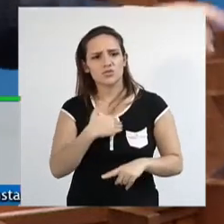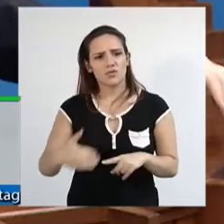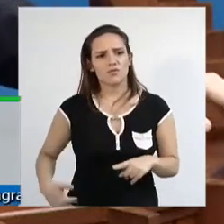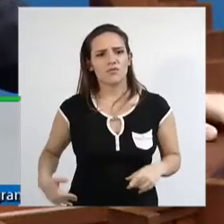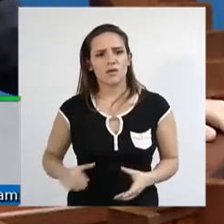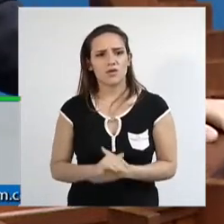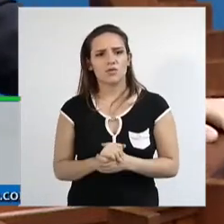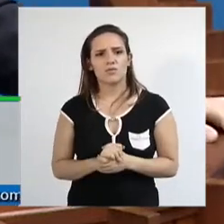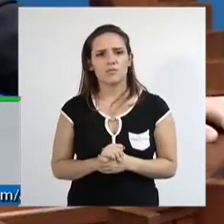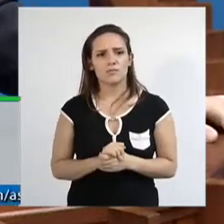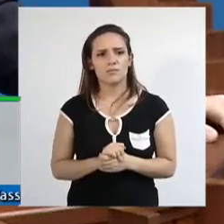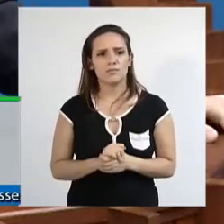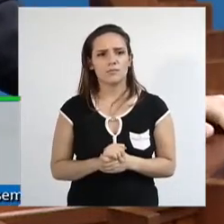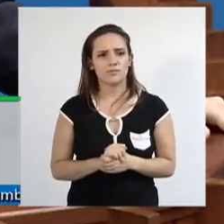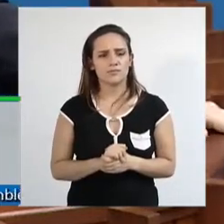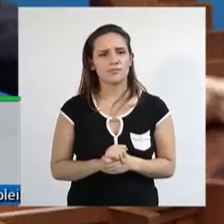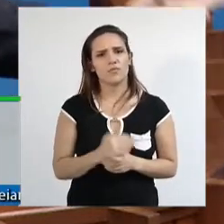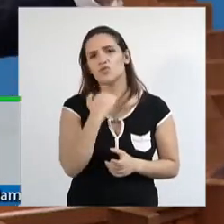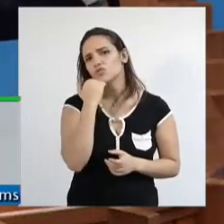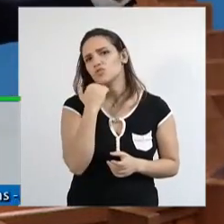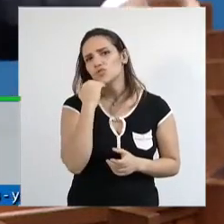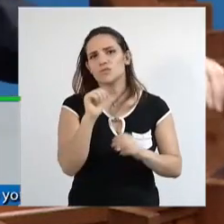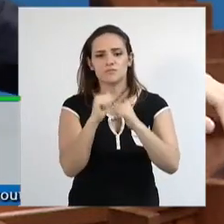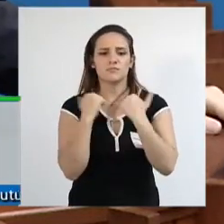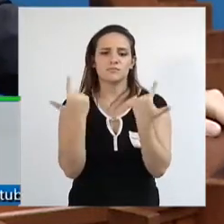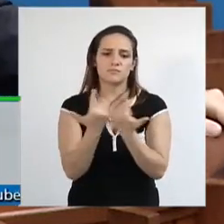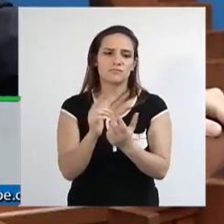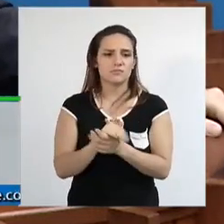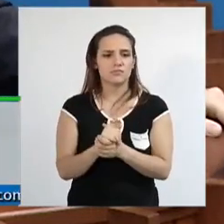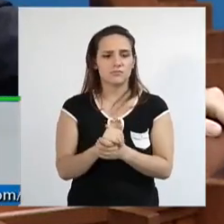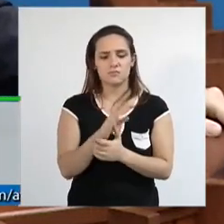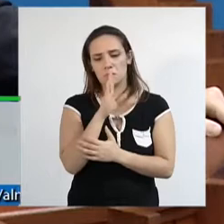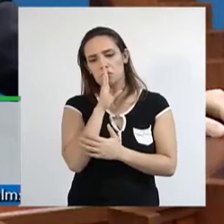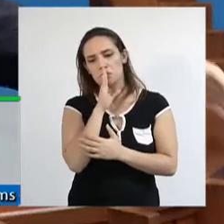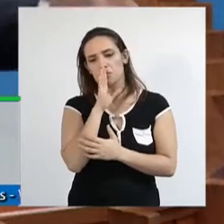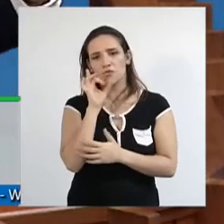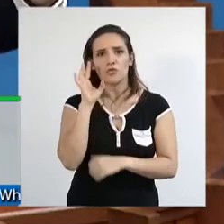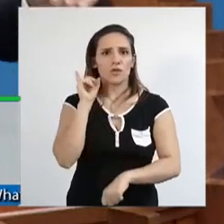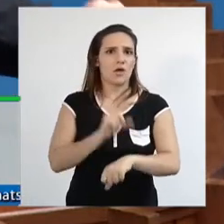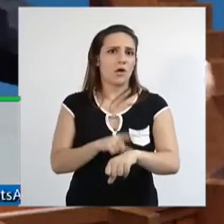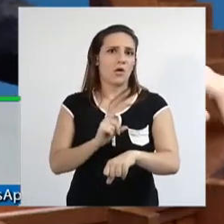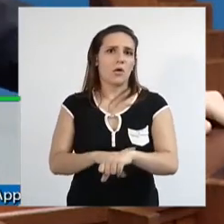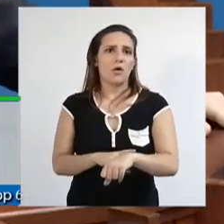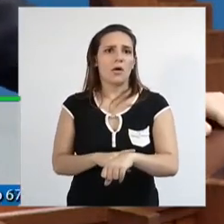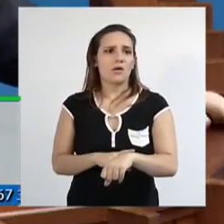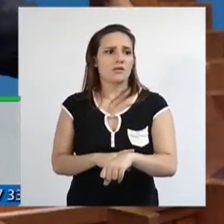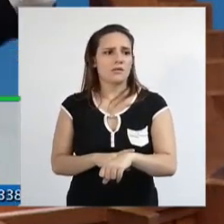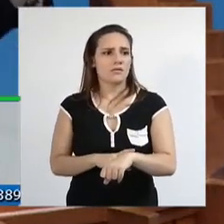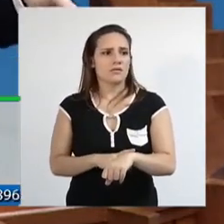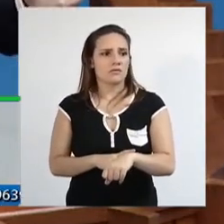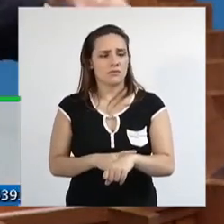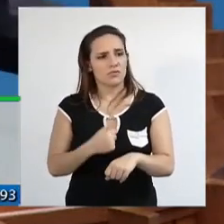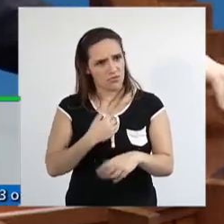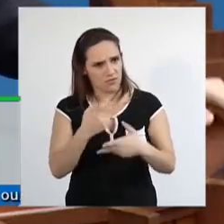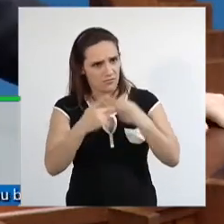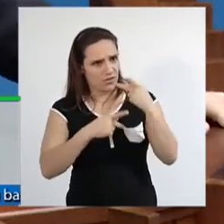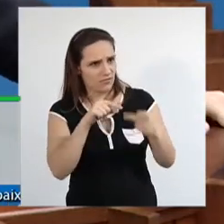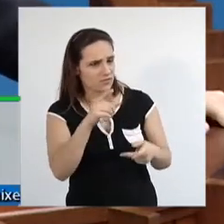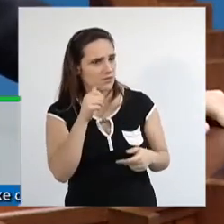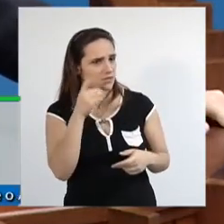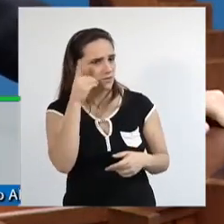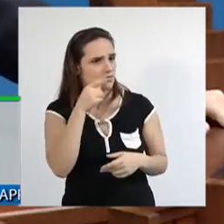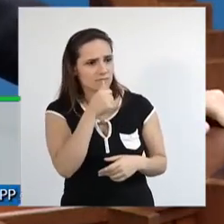os benefícios. Não adianta essa casa ser convocada somente nos momentos, deputado Neno Razzouk, que estou